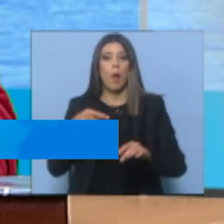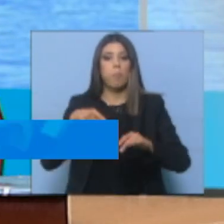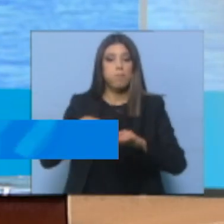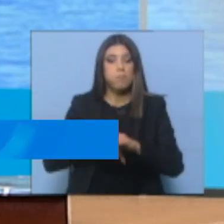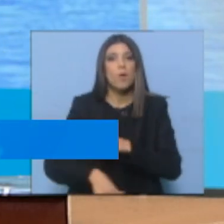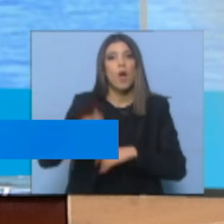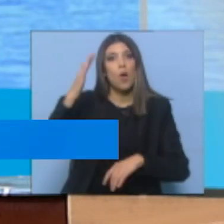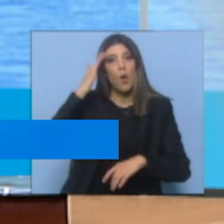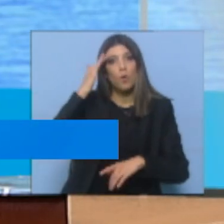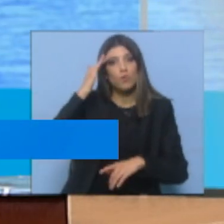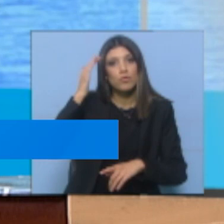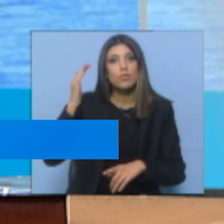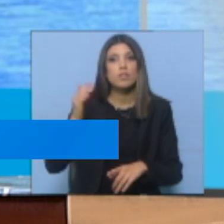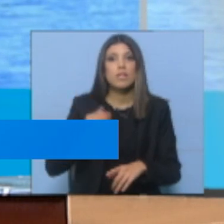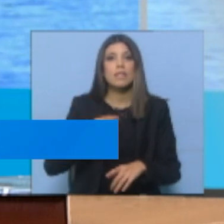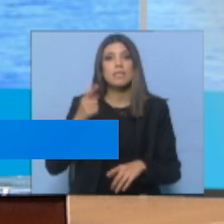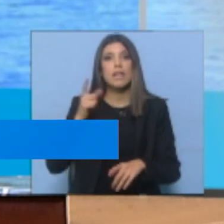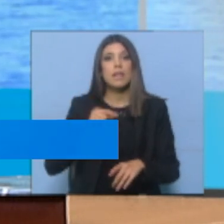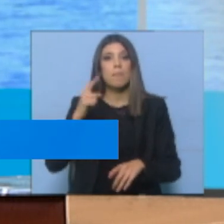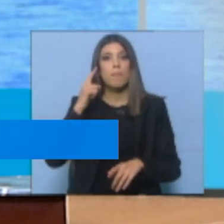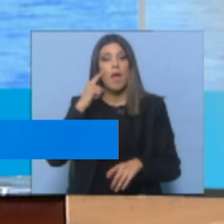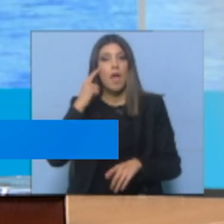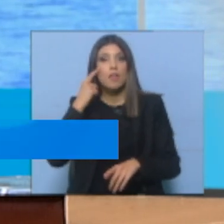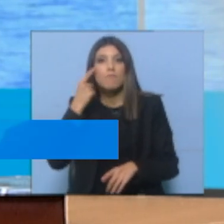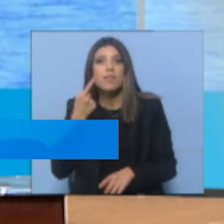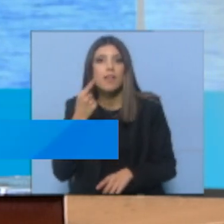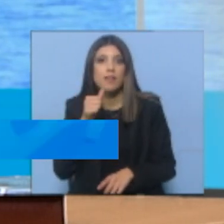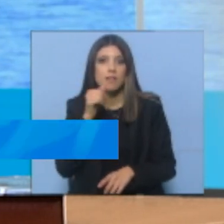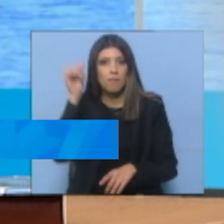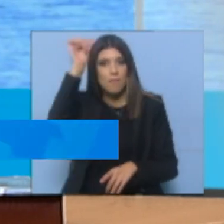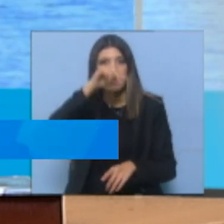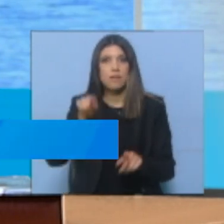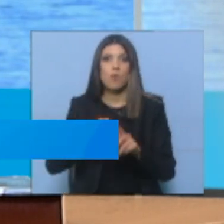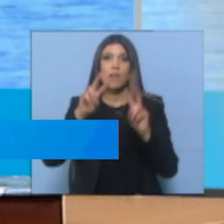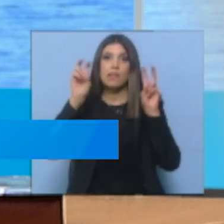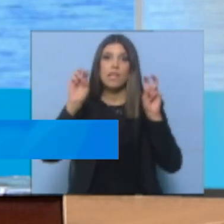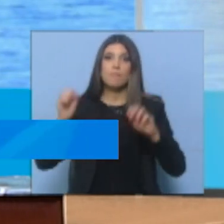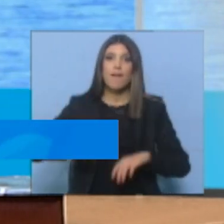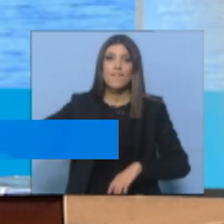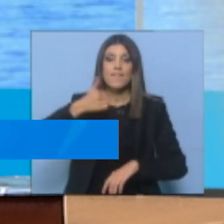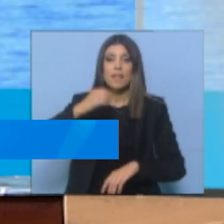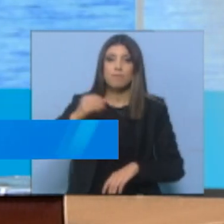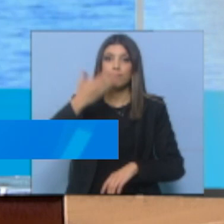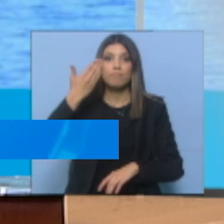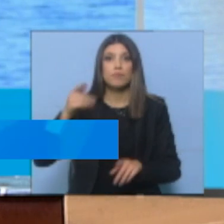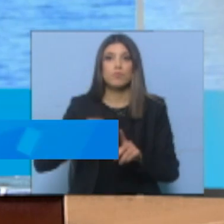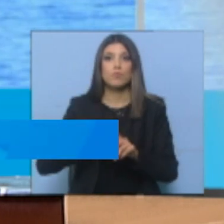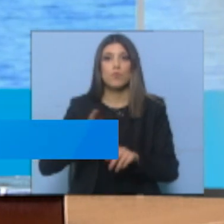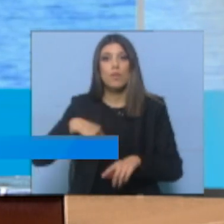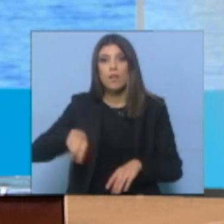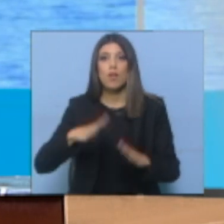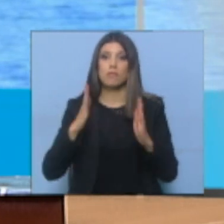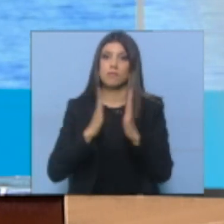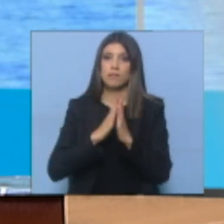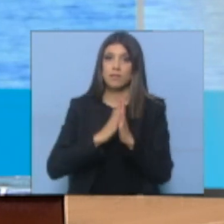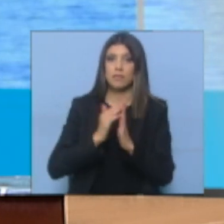e a experiência do batismo, que é o tema, digamos assim, central da nossa Diocese